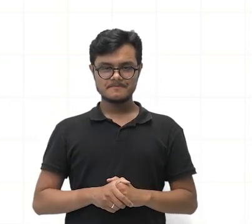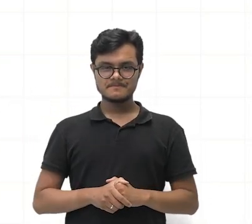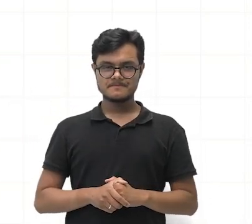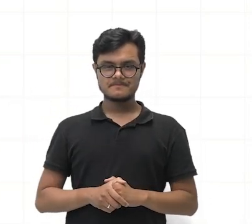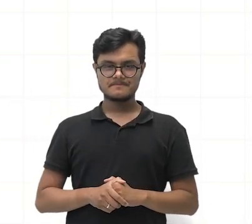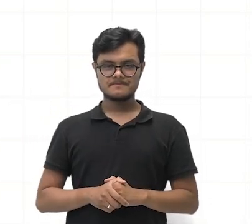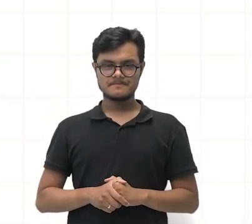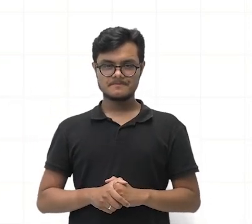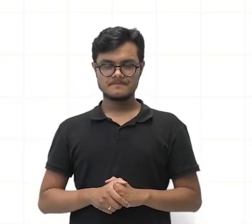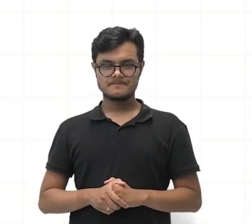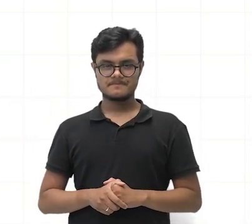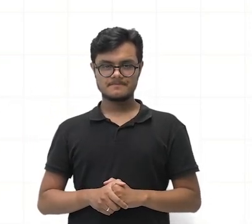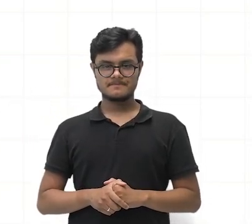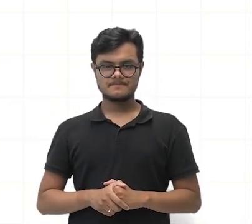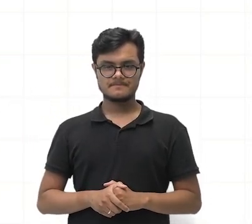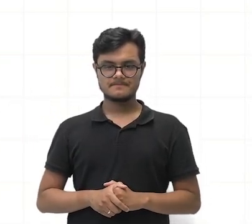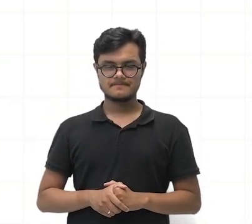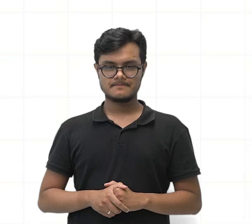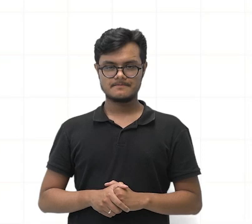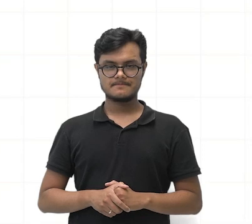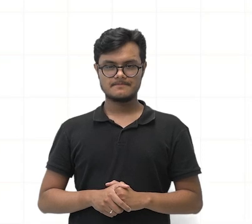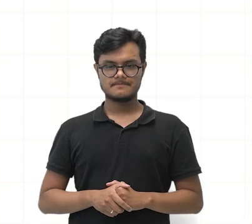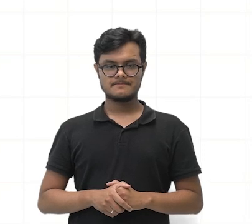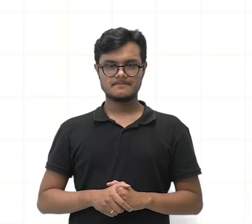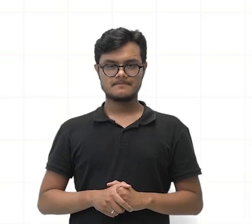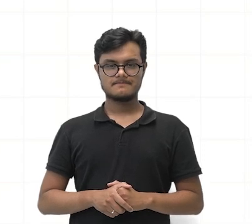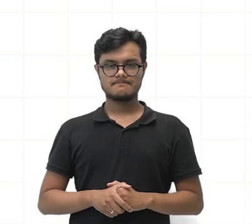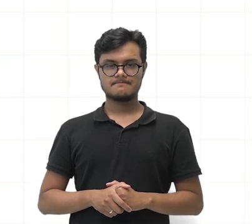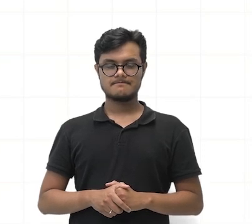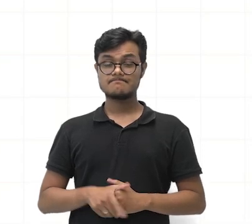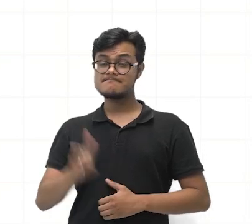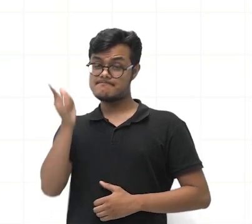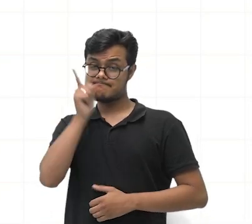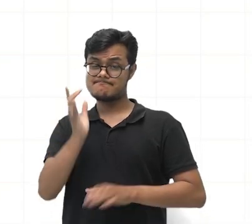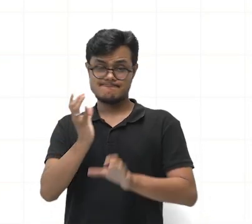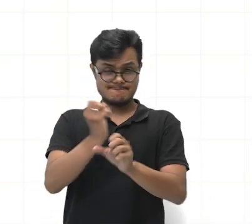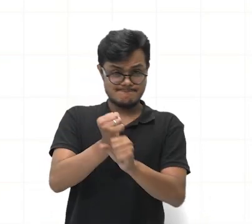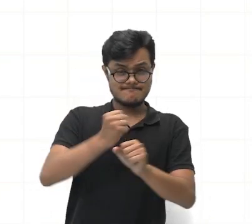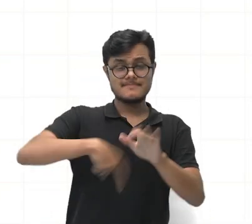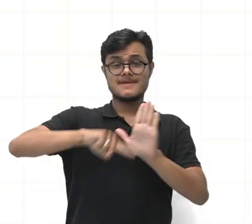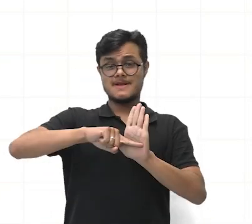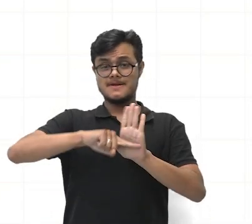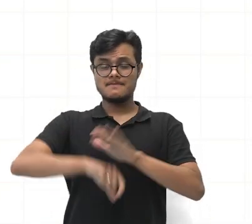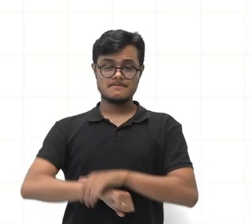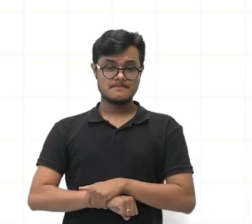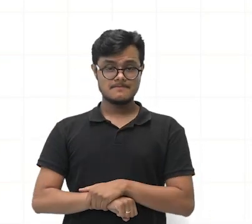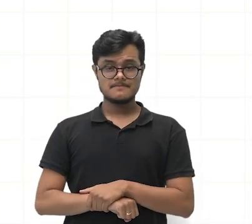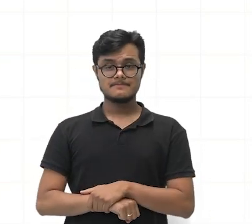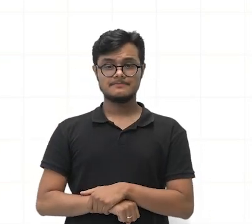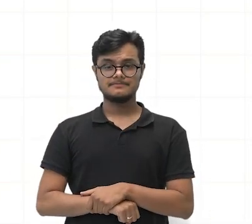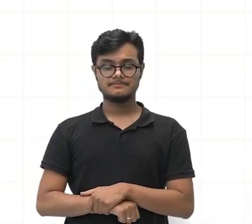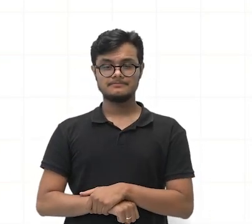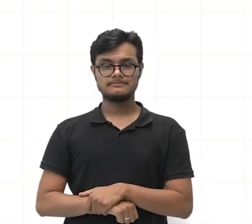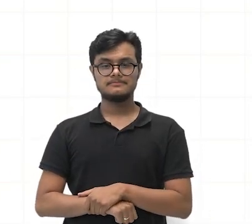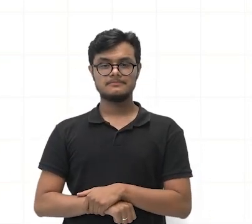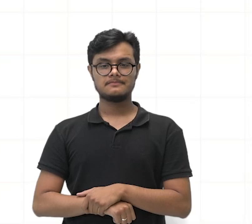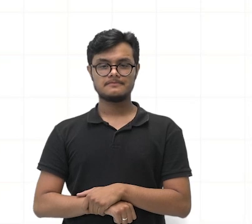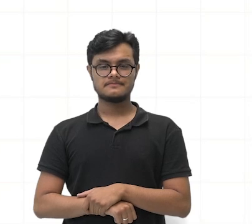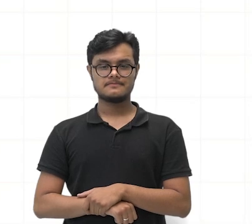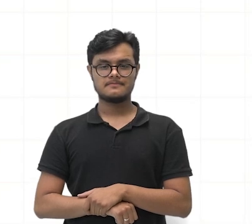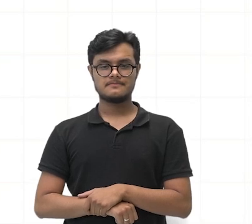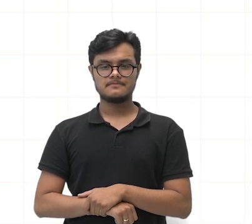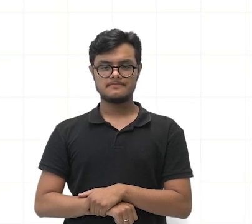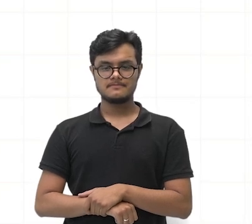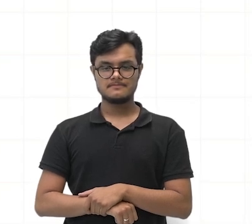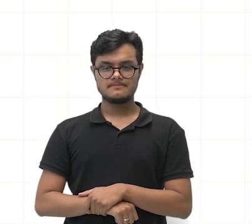1,72 metros. Passo o traço e vamos fazer a subtração. Desce, no nosso caso, centésimo com centésimo, centésimo